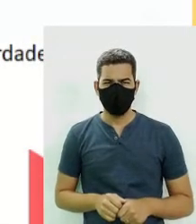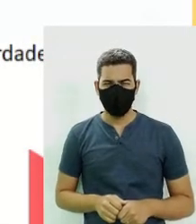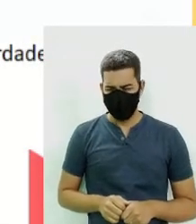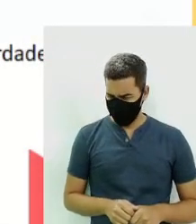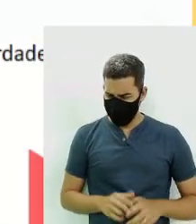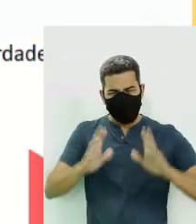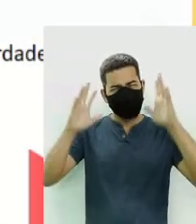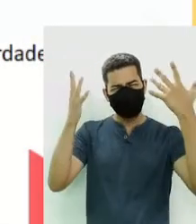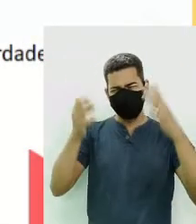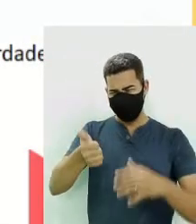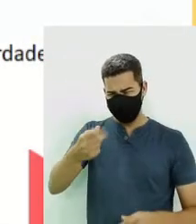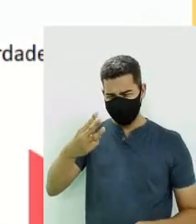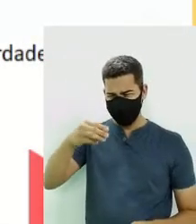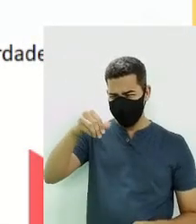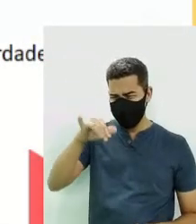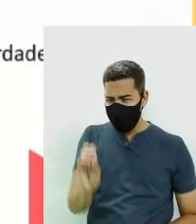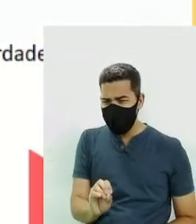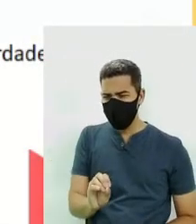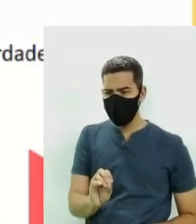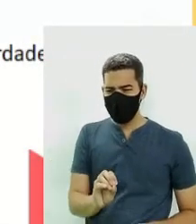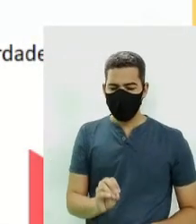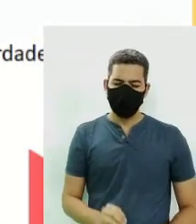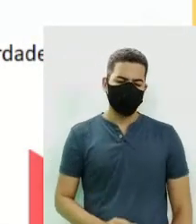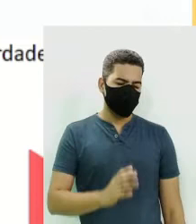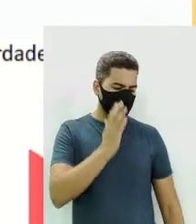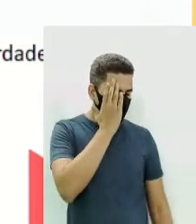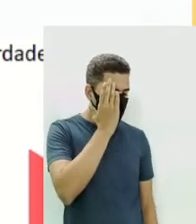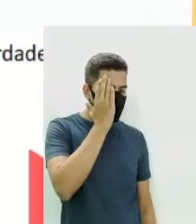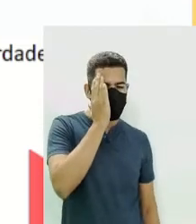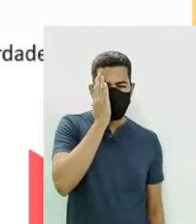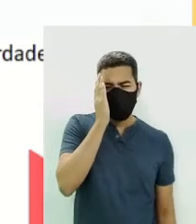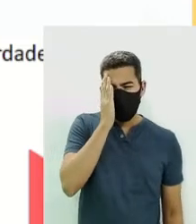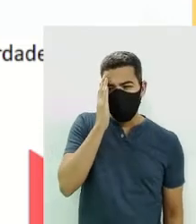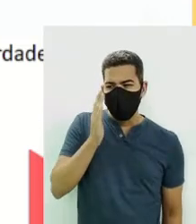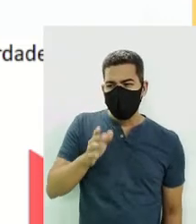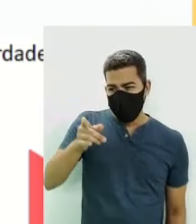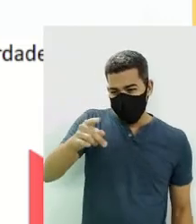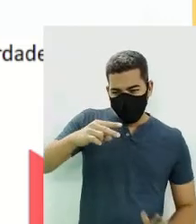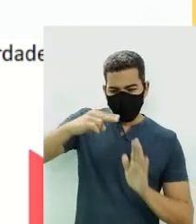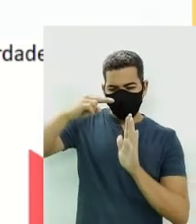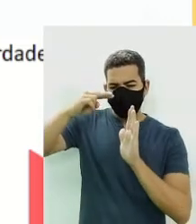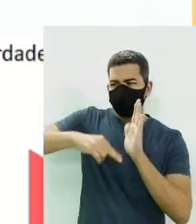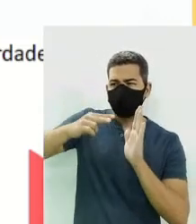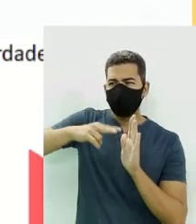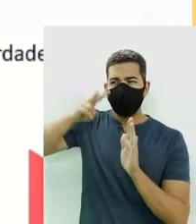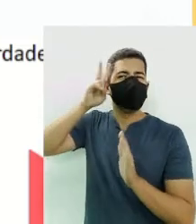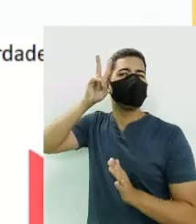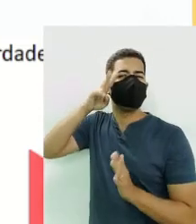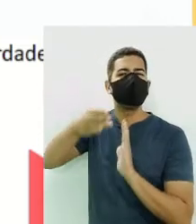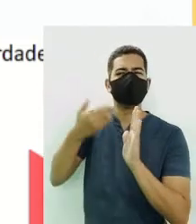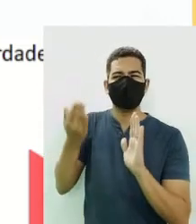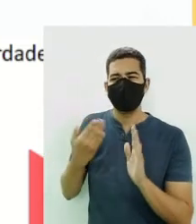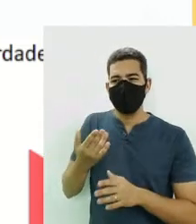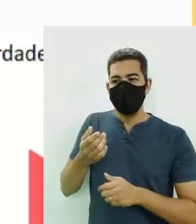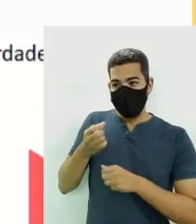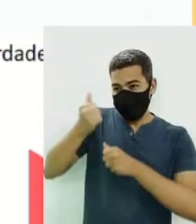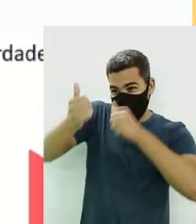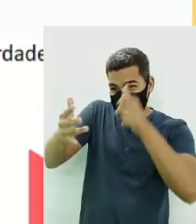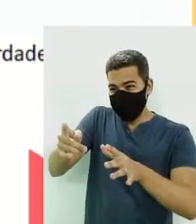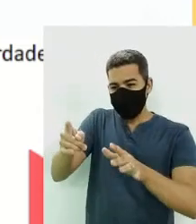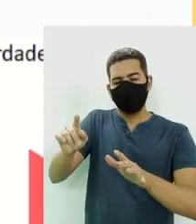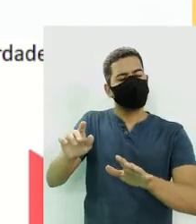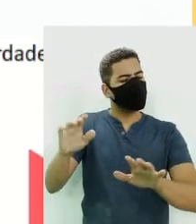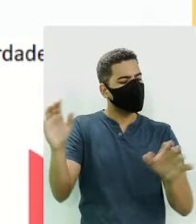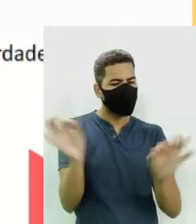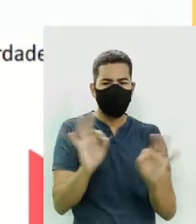comemora 13 de maio, é? Eu sei bem por quê. Porque nos livros de história não contaram o que aconteceu. No dia